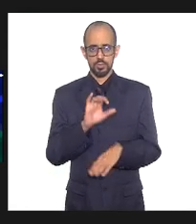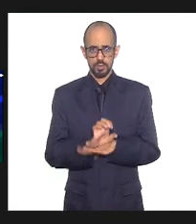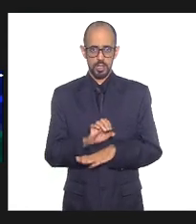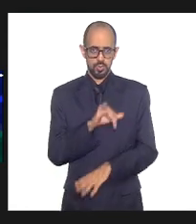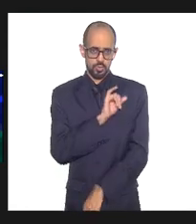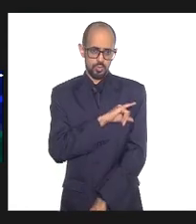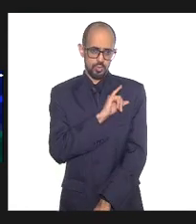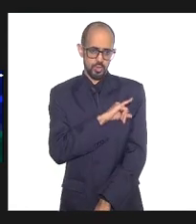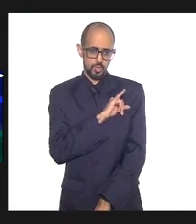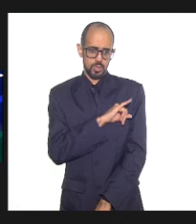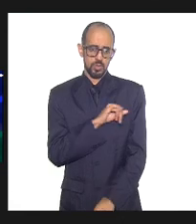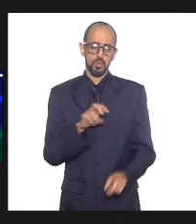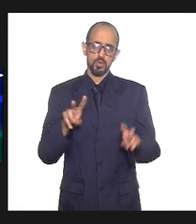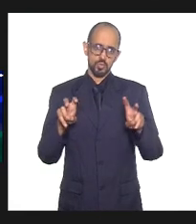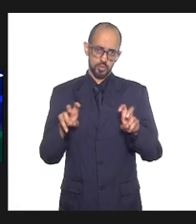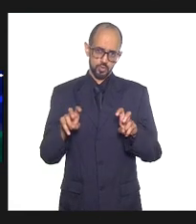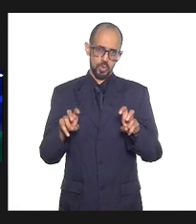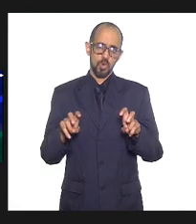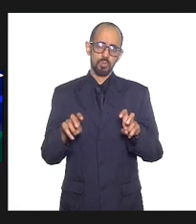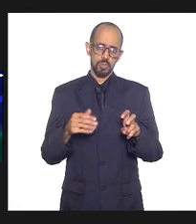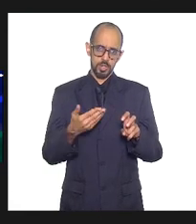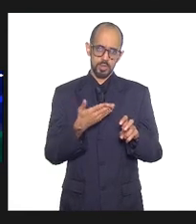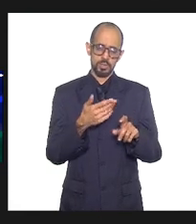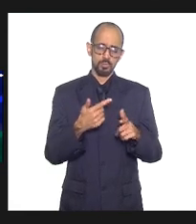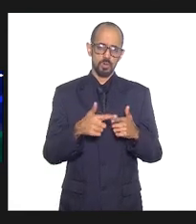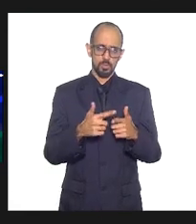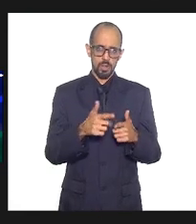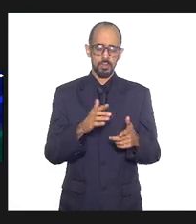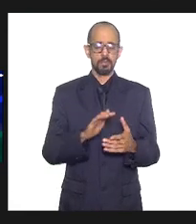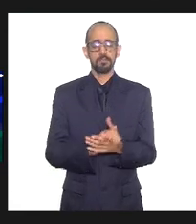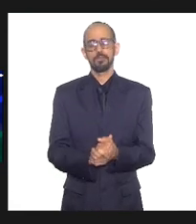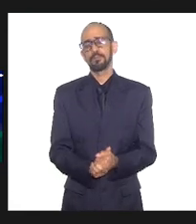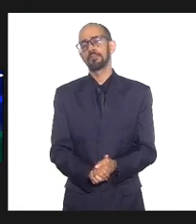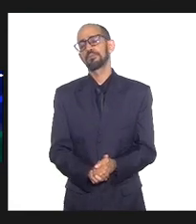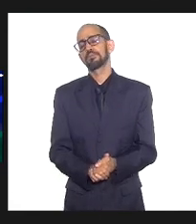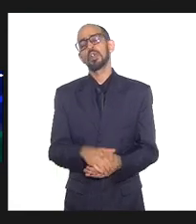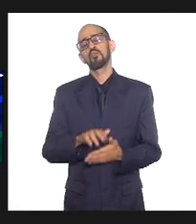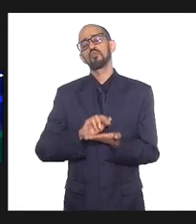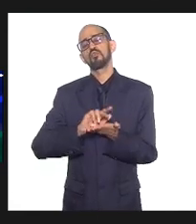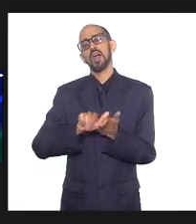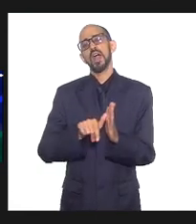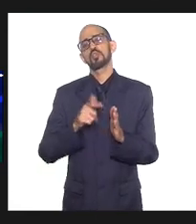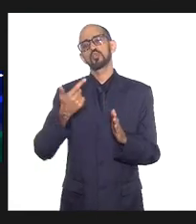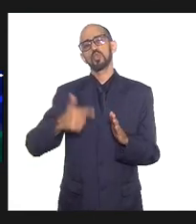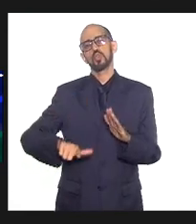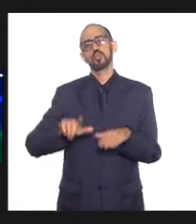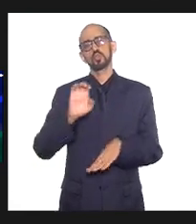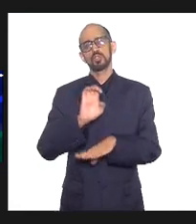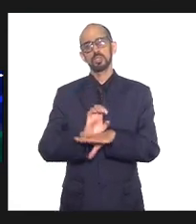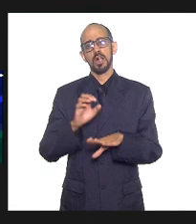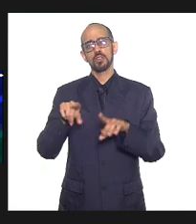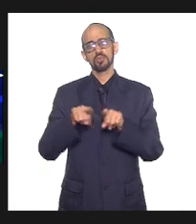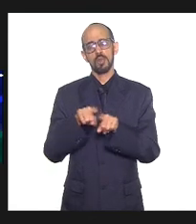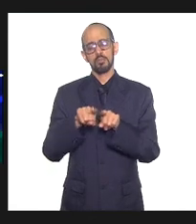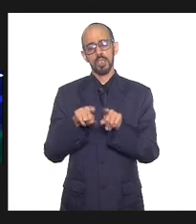que trata sobre esse tema. Inclusive, vários outros estados copiando